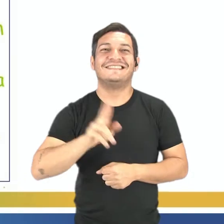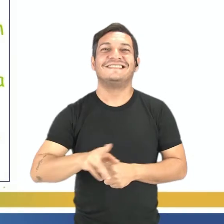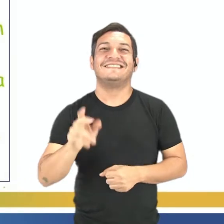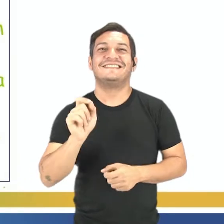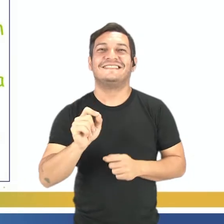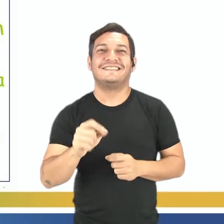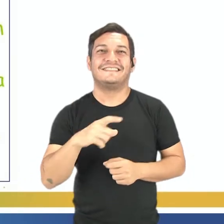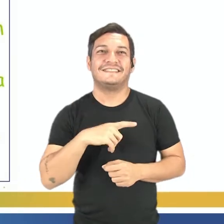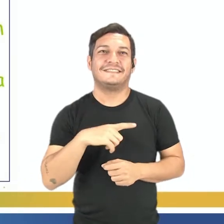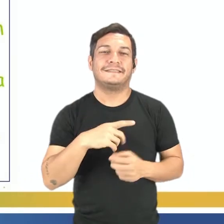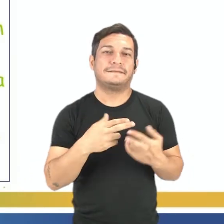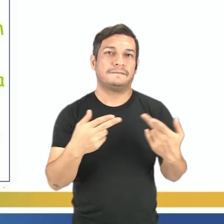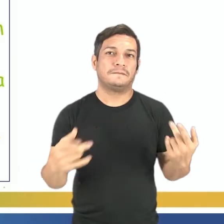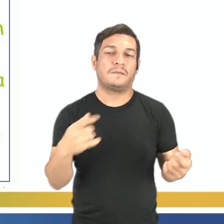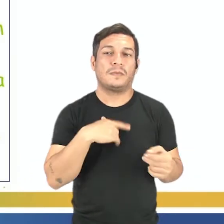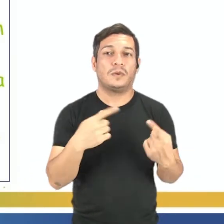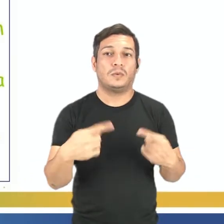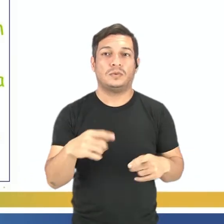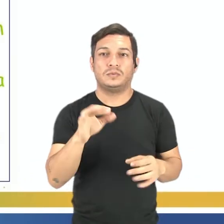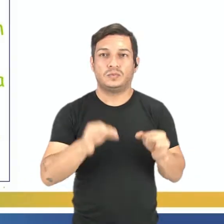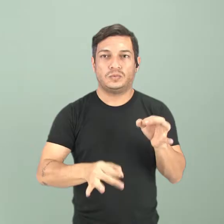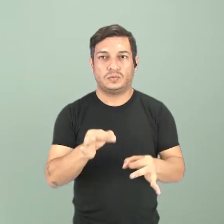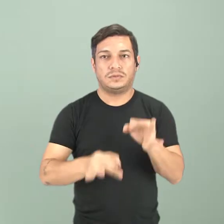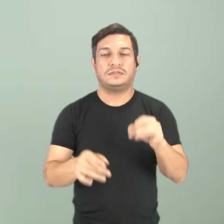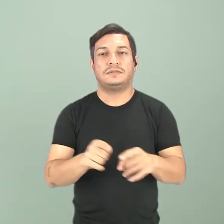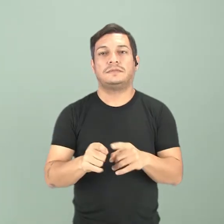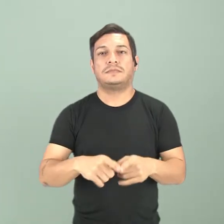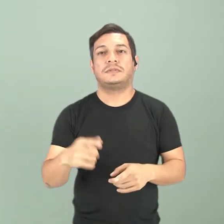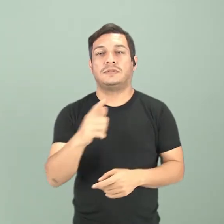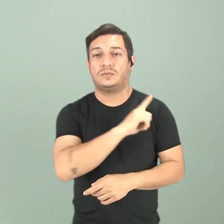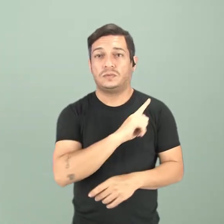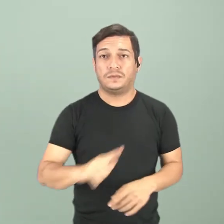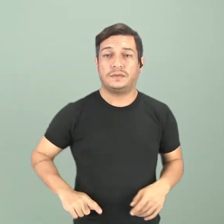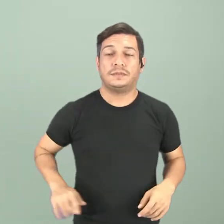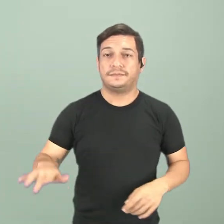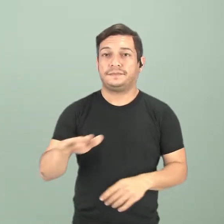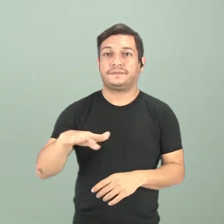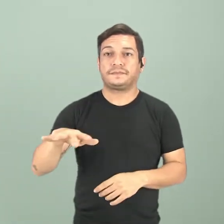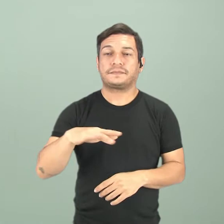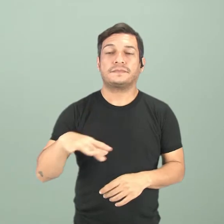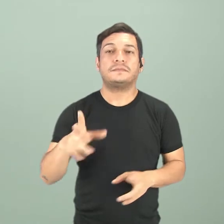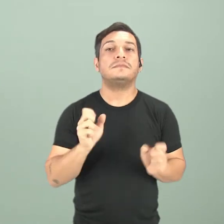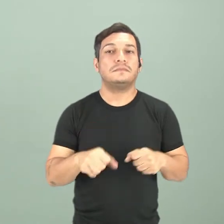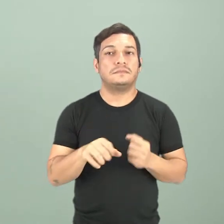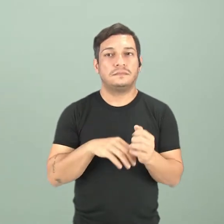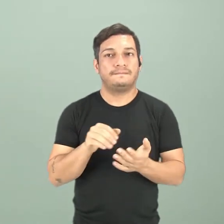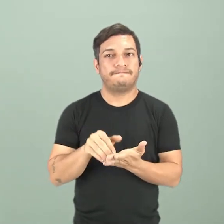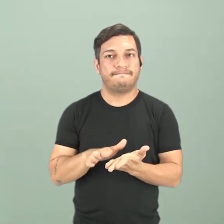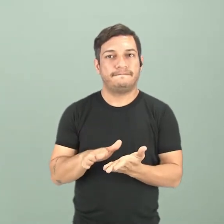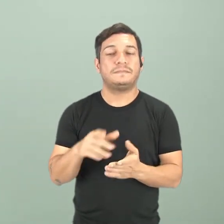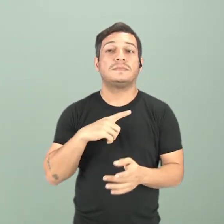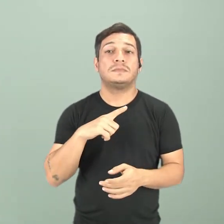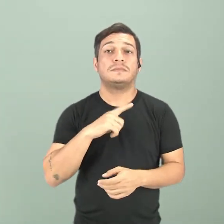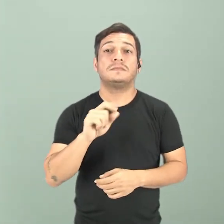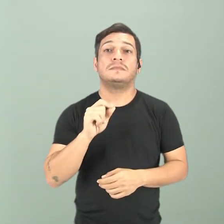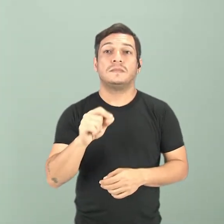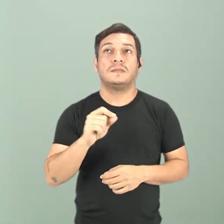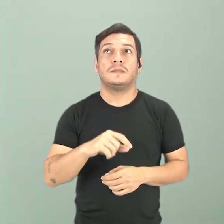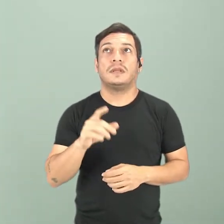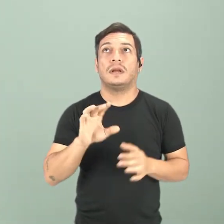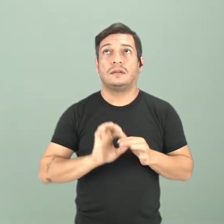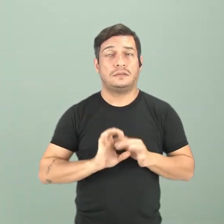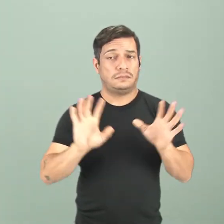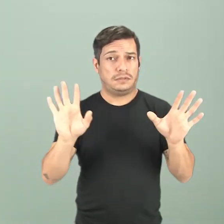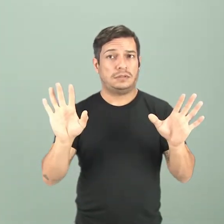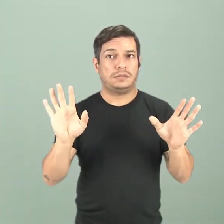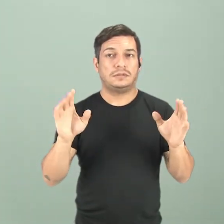coisas contra os juízes e contra os governantes da cidade, ele podia ser expulso. Então, existia certa liberdade de